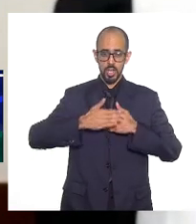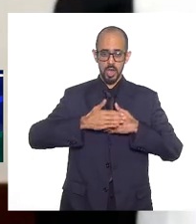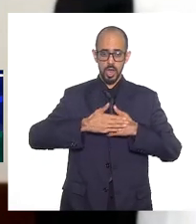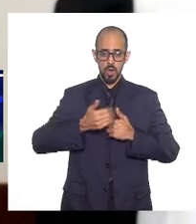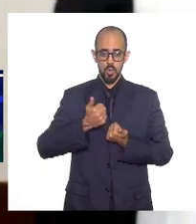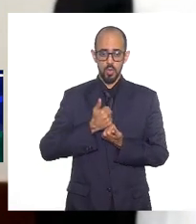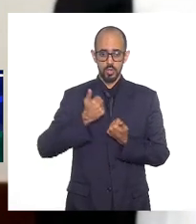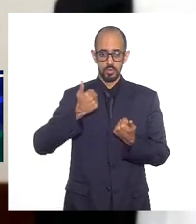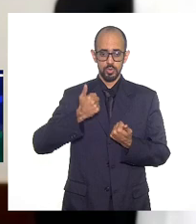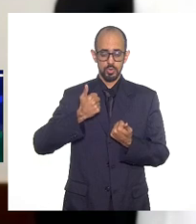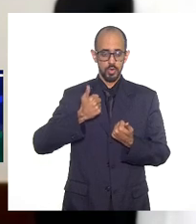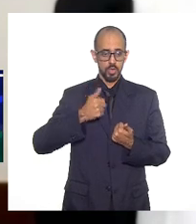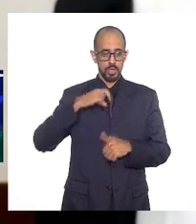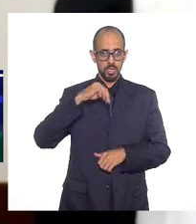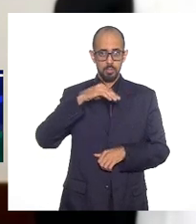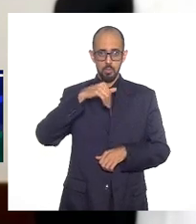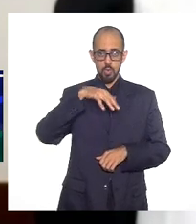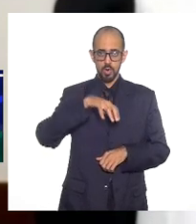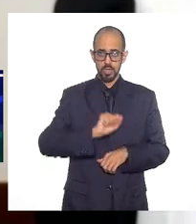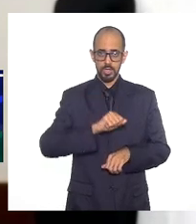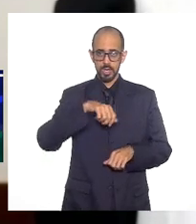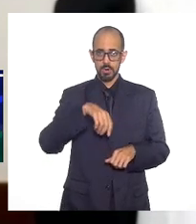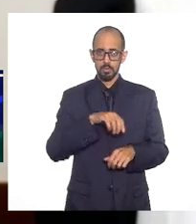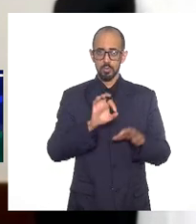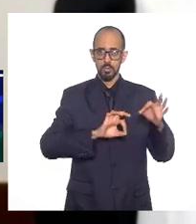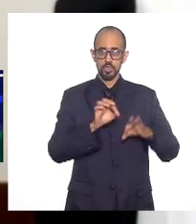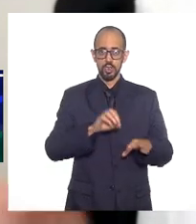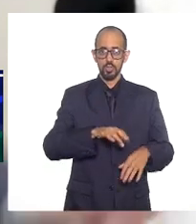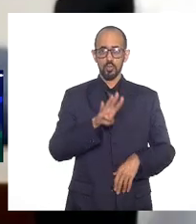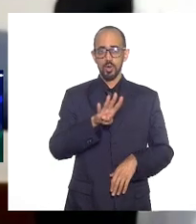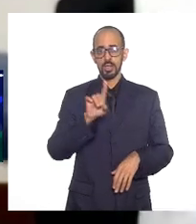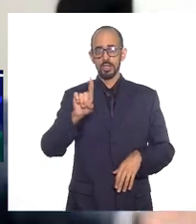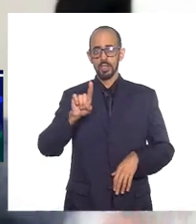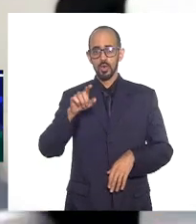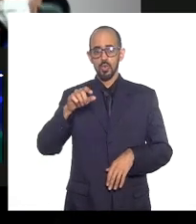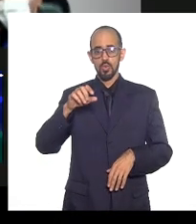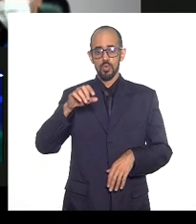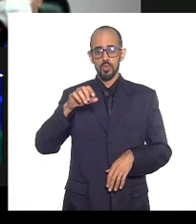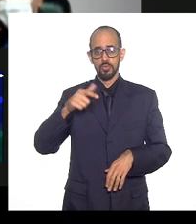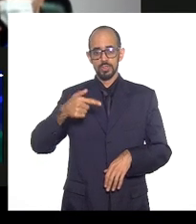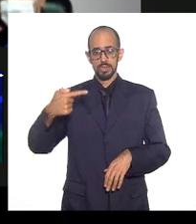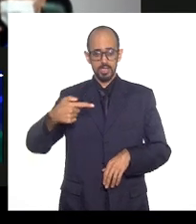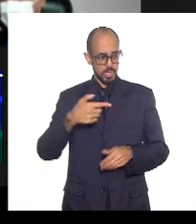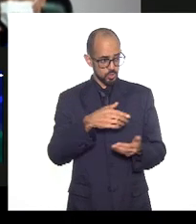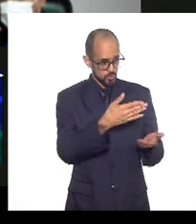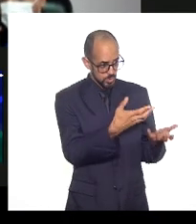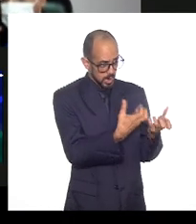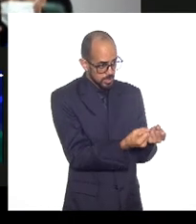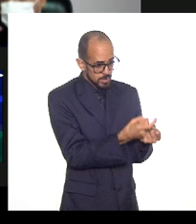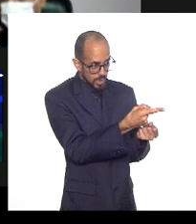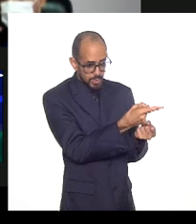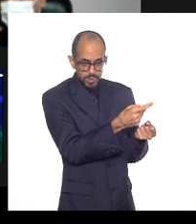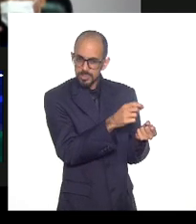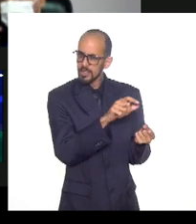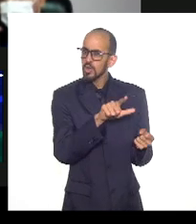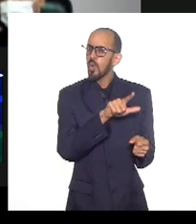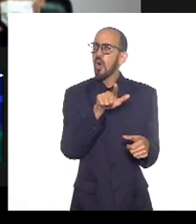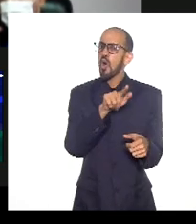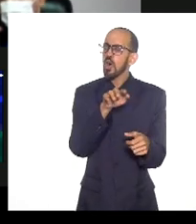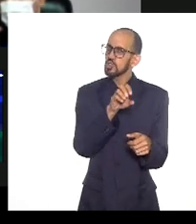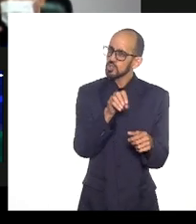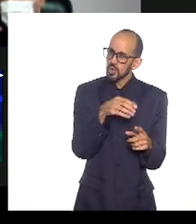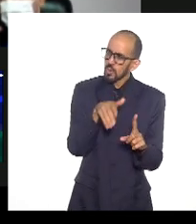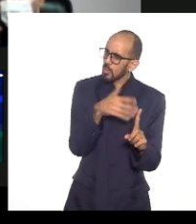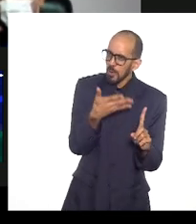deputada, para a deputada Mônica, do projeto 4127. Vossa Excelência me concede, deputado? Óbvio, presidente, com muito prazer, okay. Muita honra.